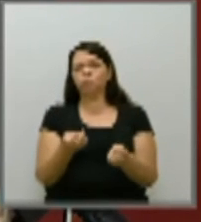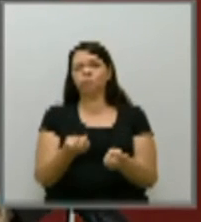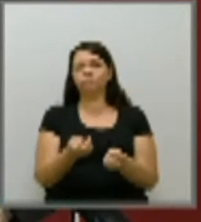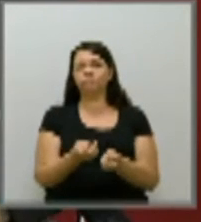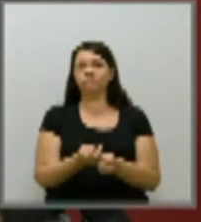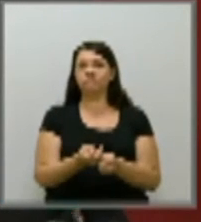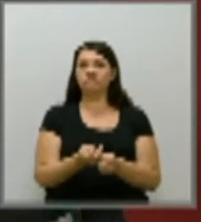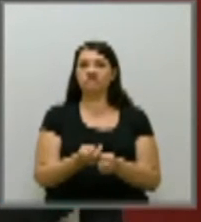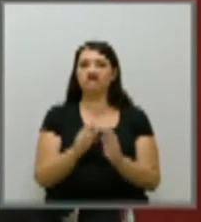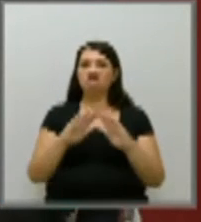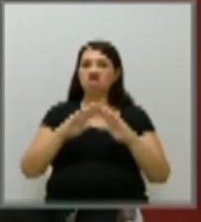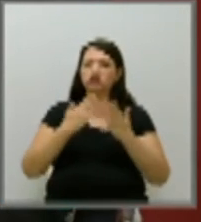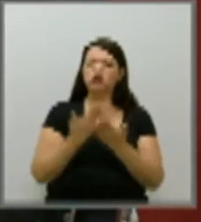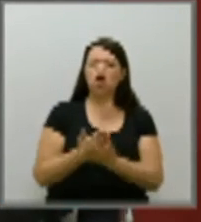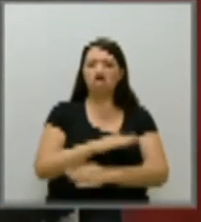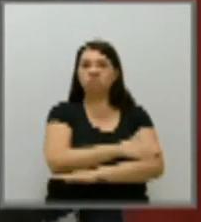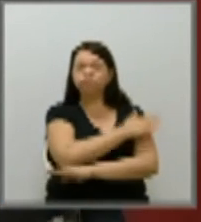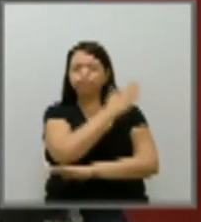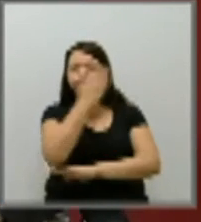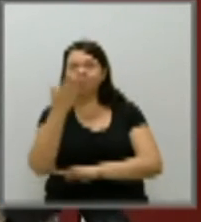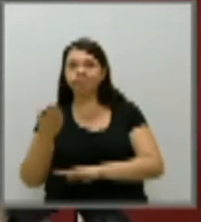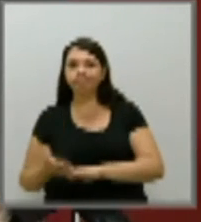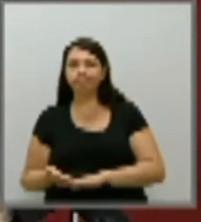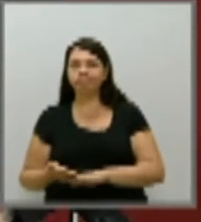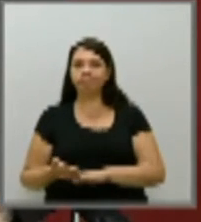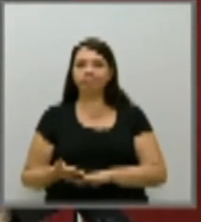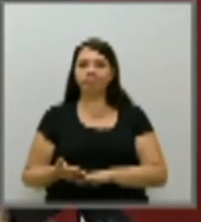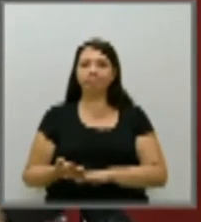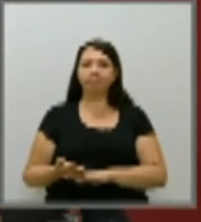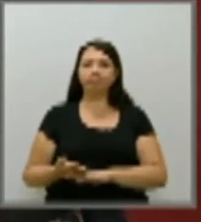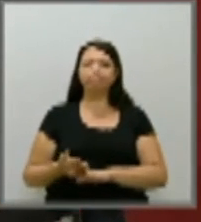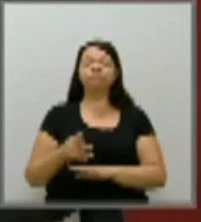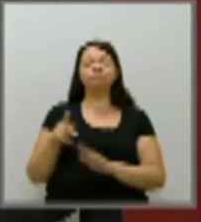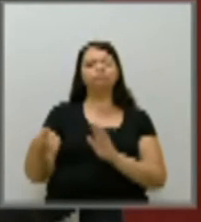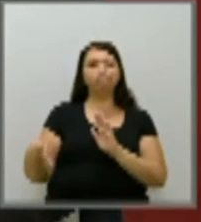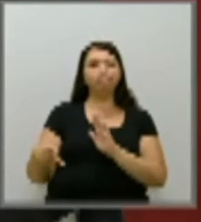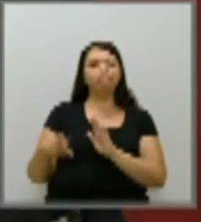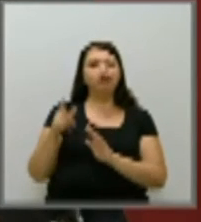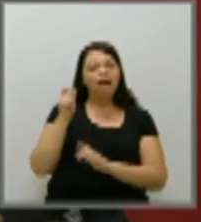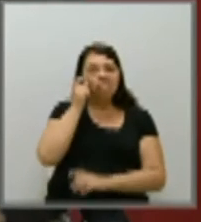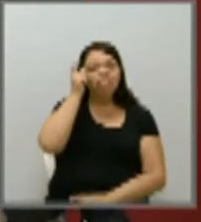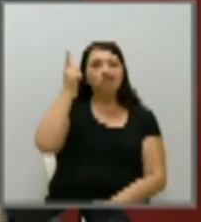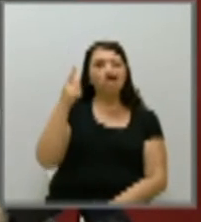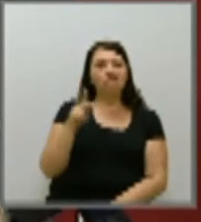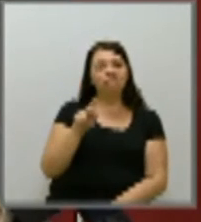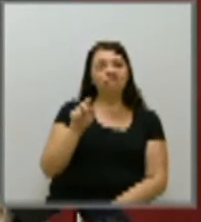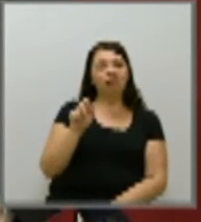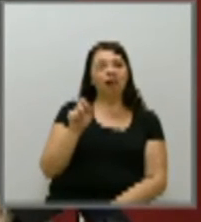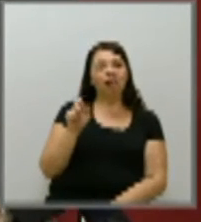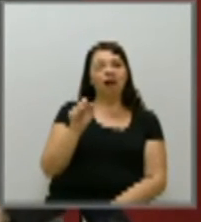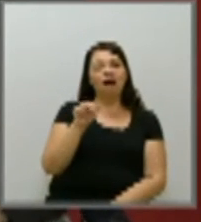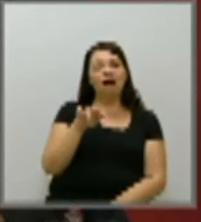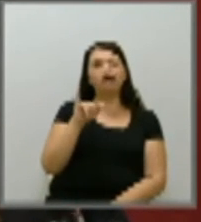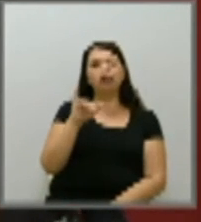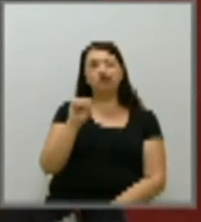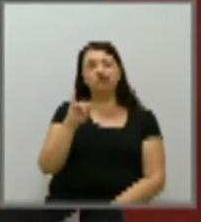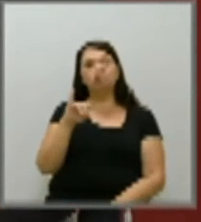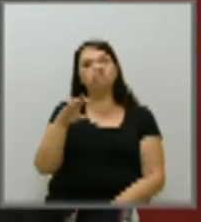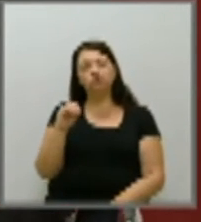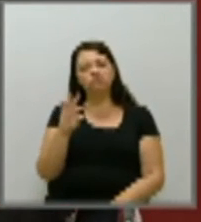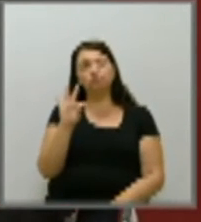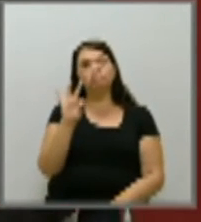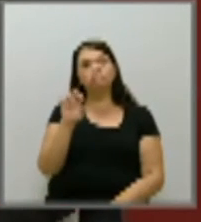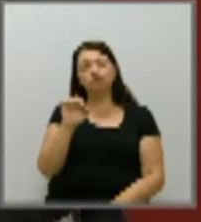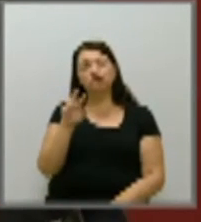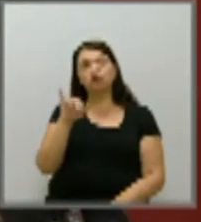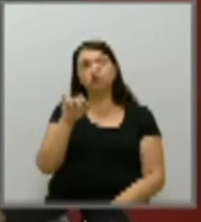escola integral concebida por Anísio Teixeira e também o que que tu